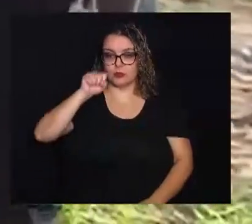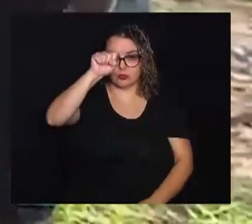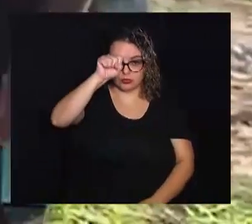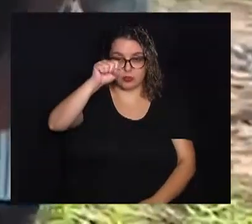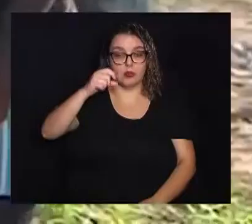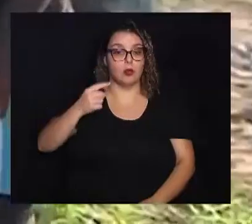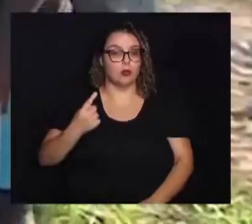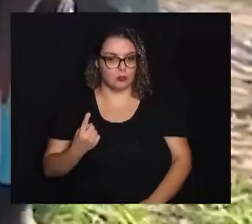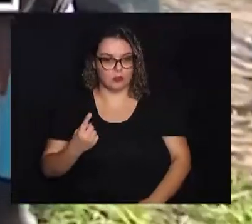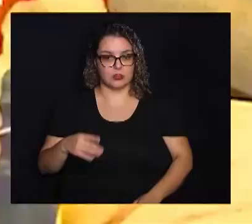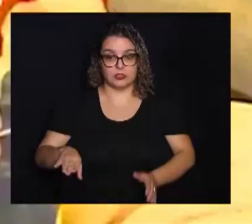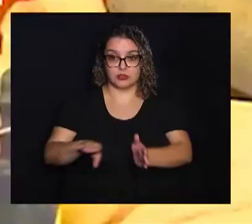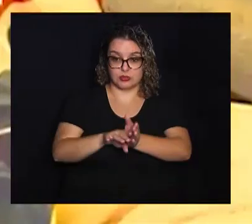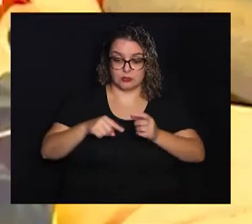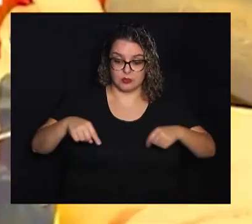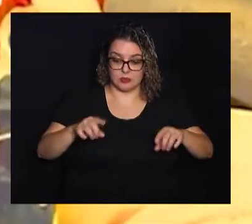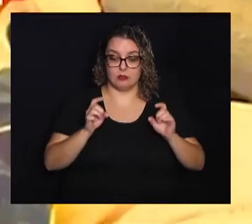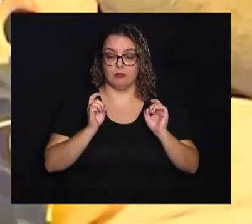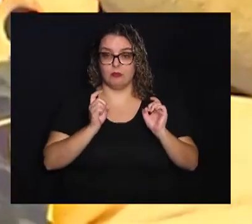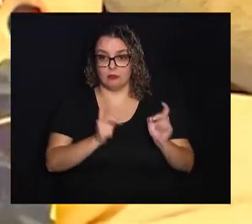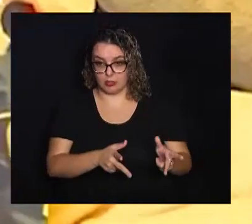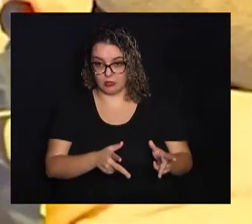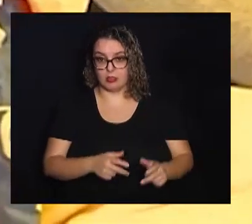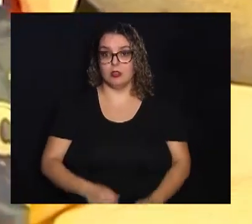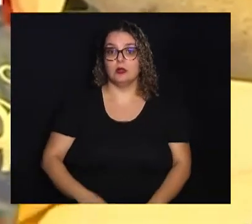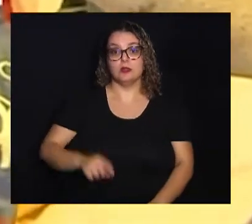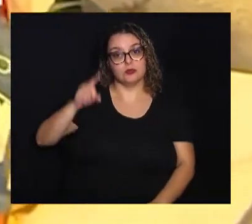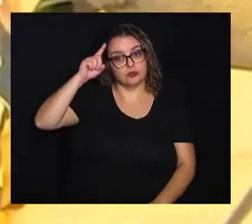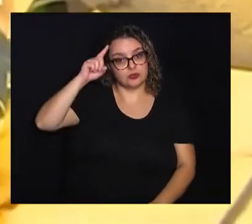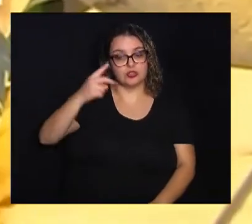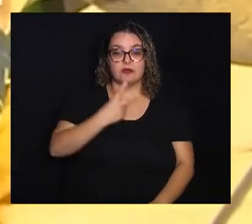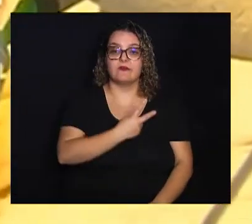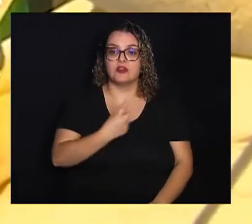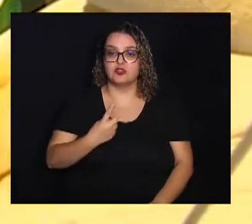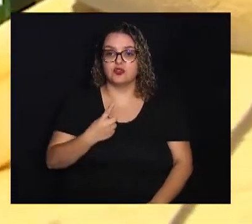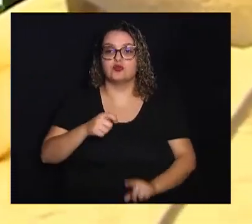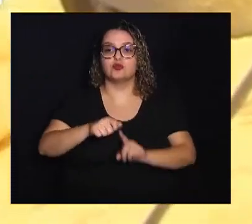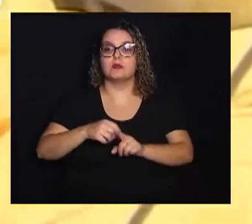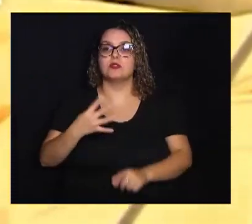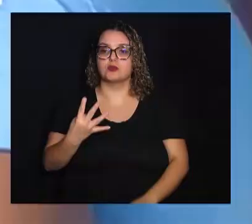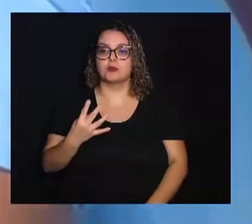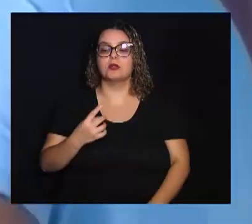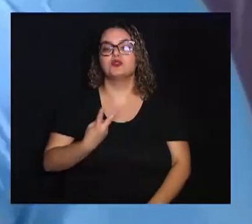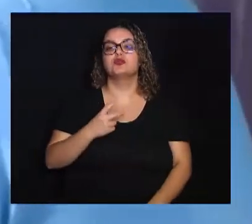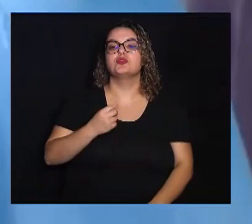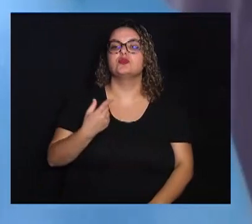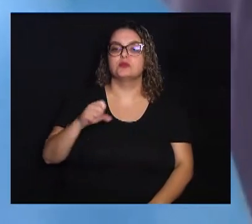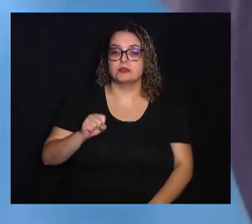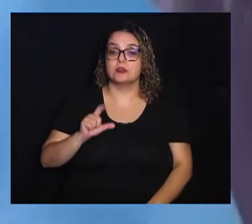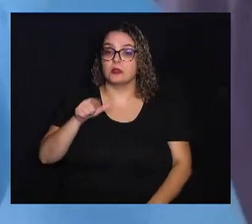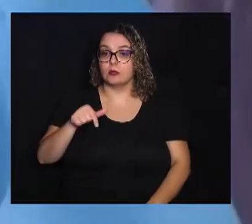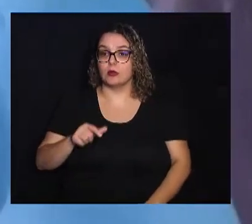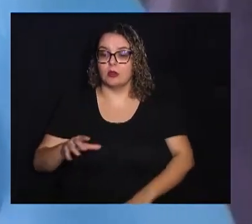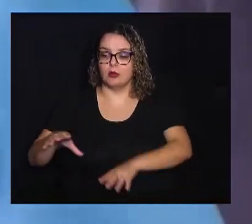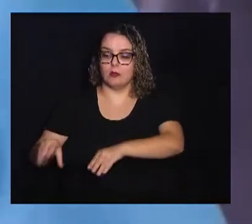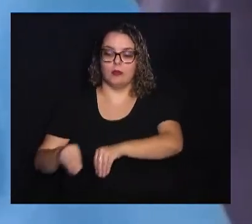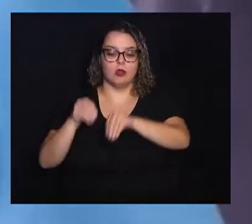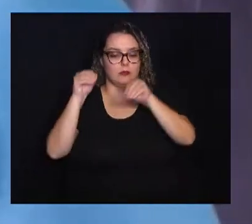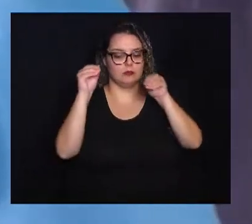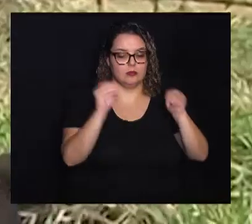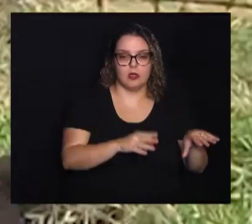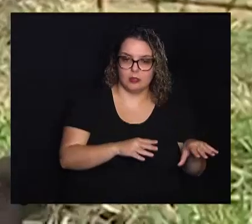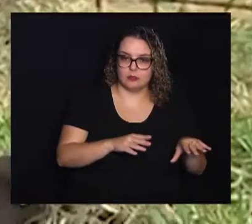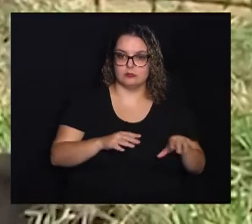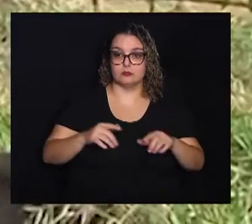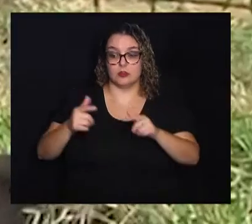que estava abandonado na manhã do dia 21 de abril de 2018, depois de terem sido retiradas do lugar onde moravam